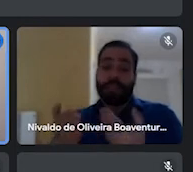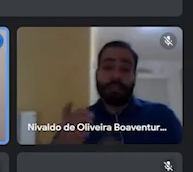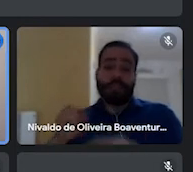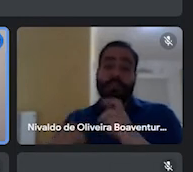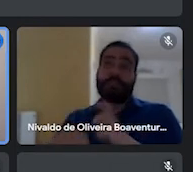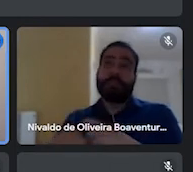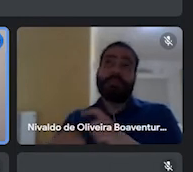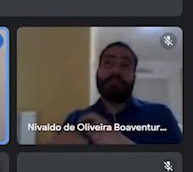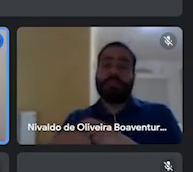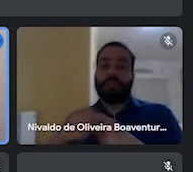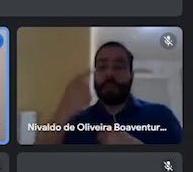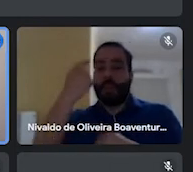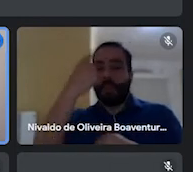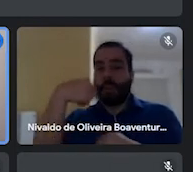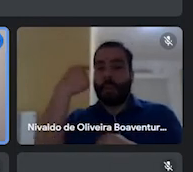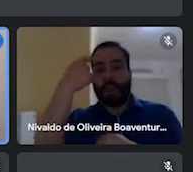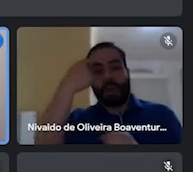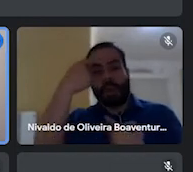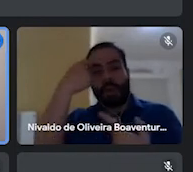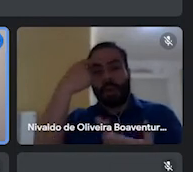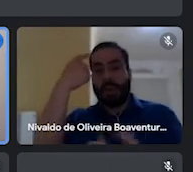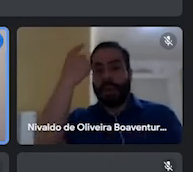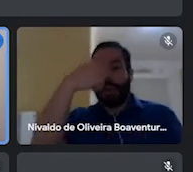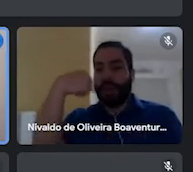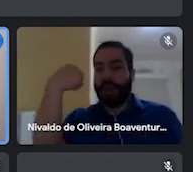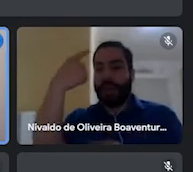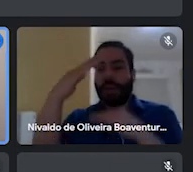exemplo, 1 hora e meia.